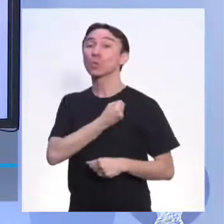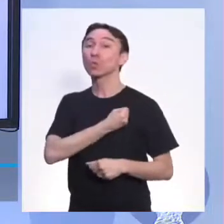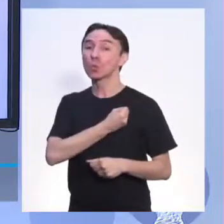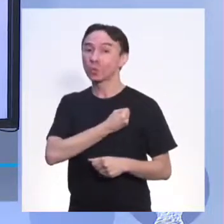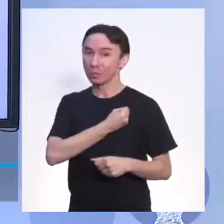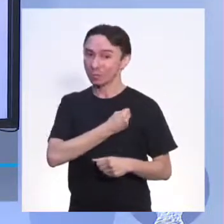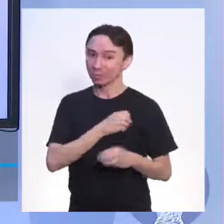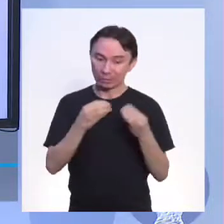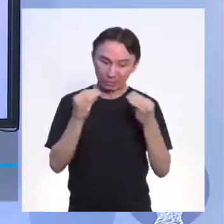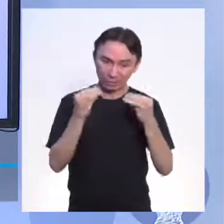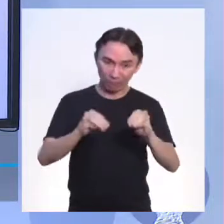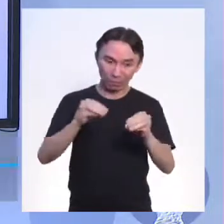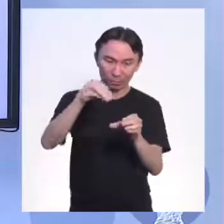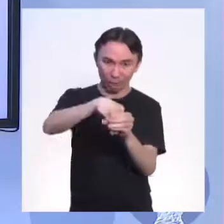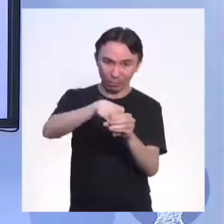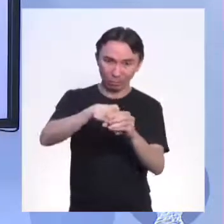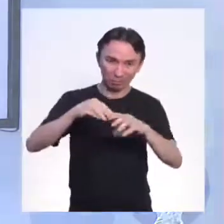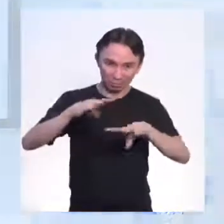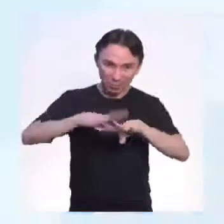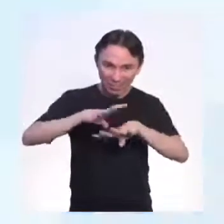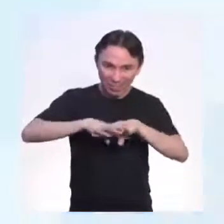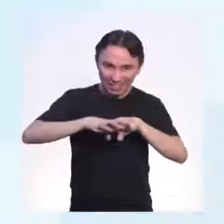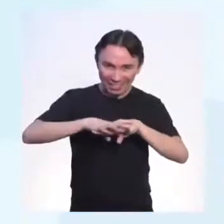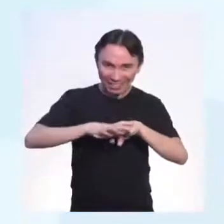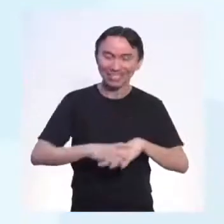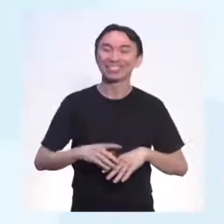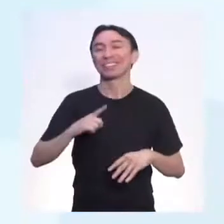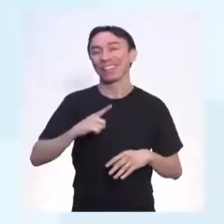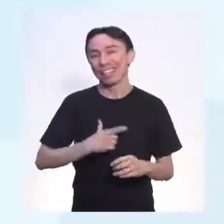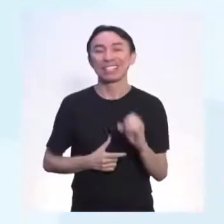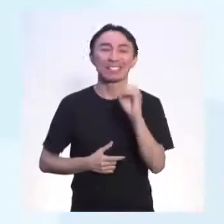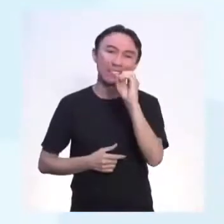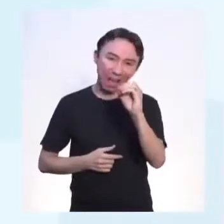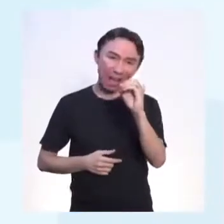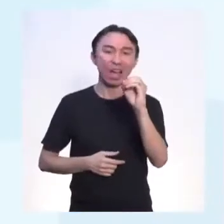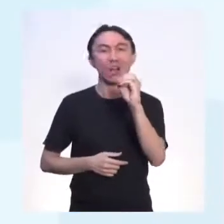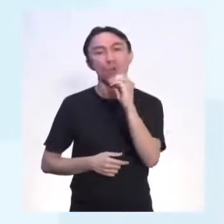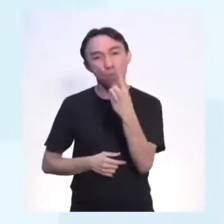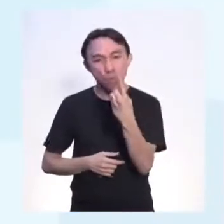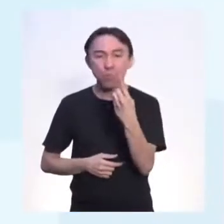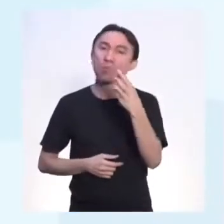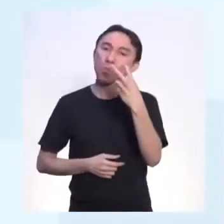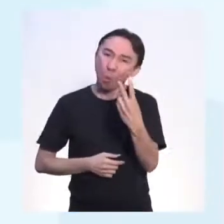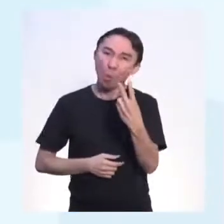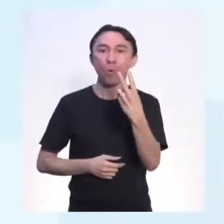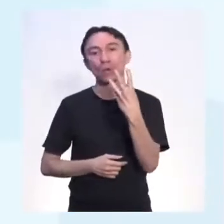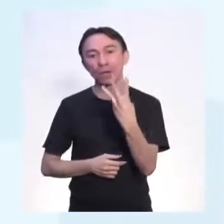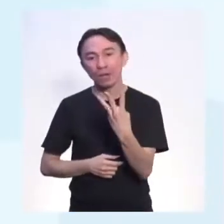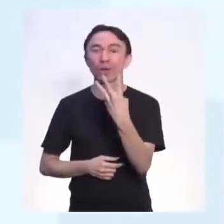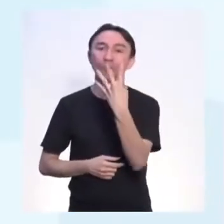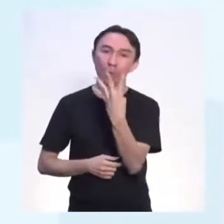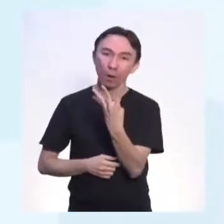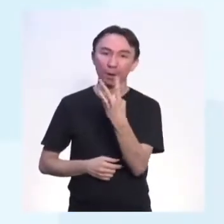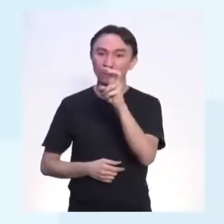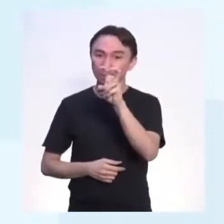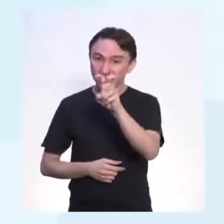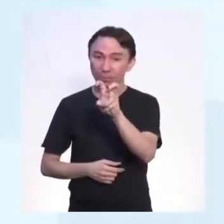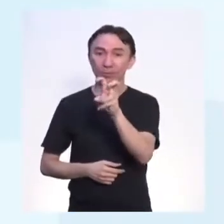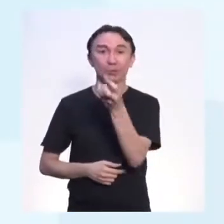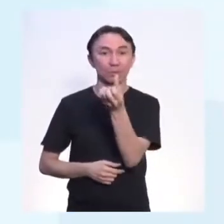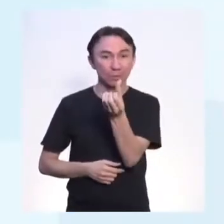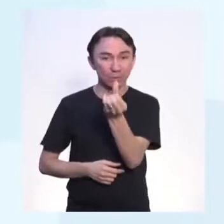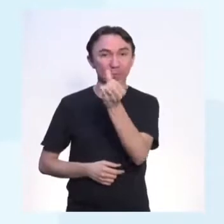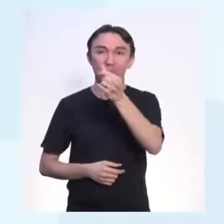dentro da matemática. Lembra? 0, 1, 2, 3, 4,